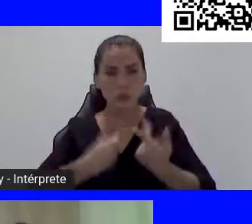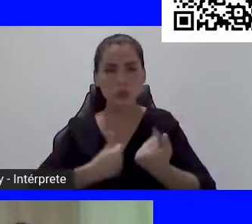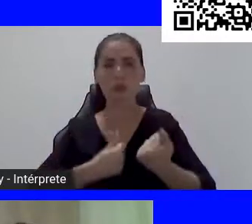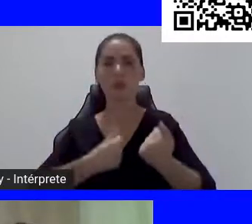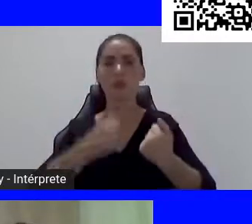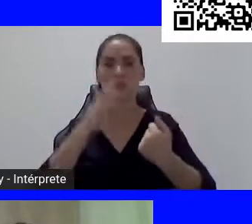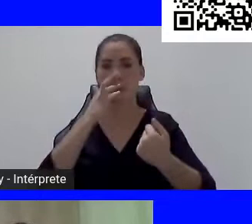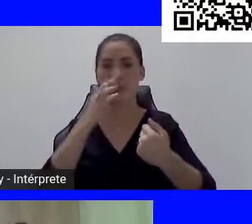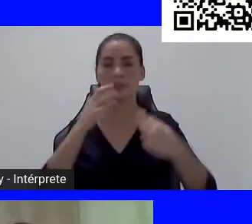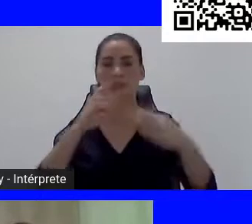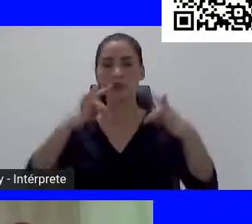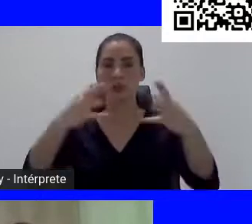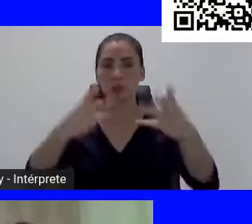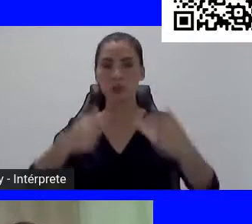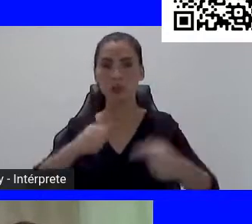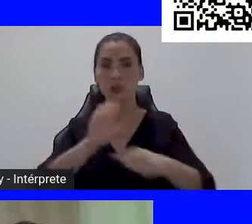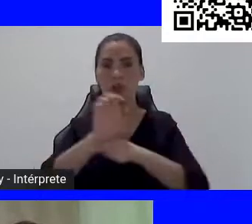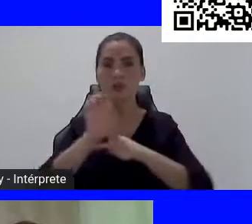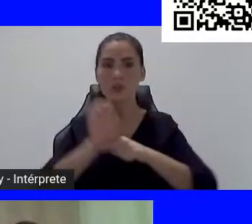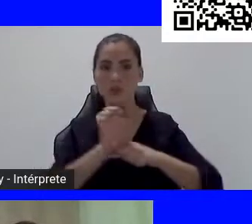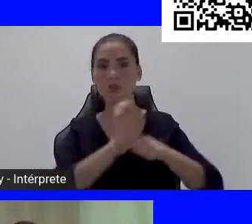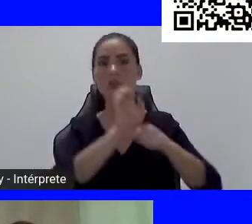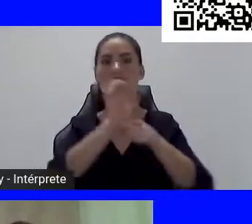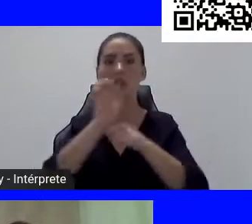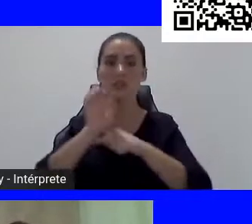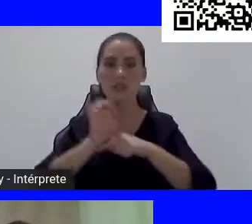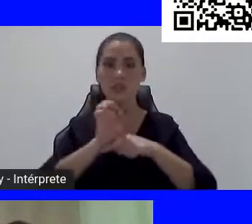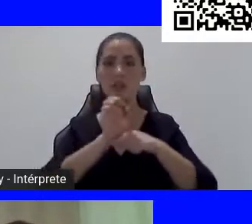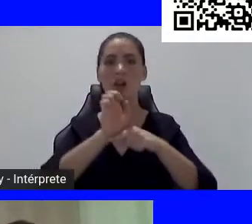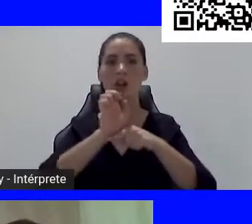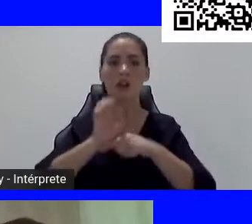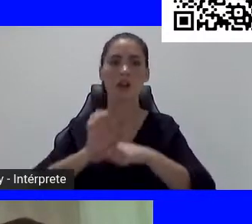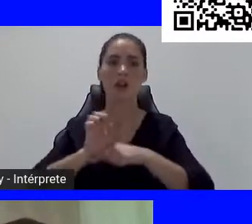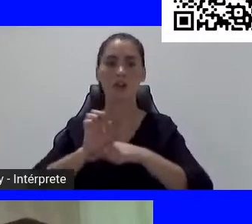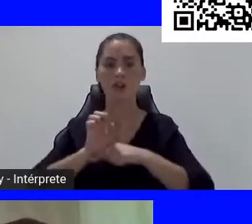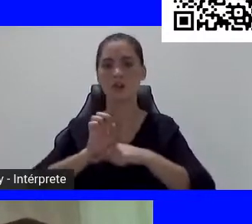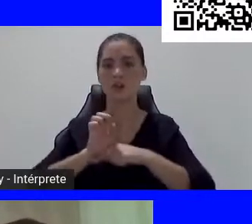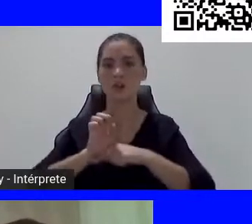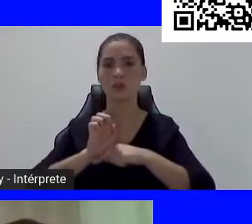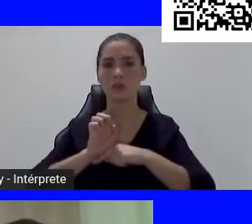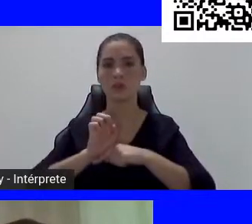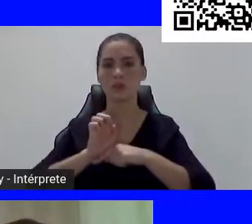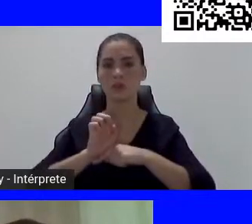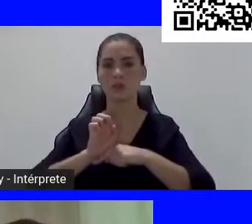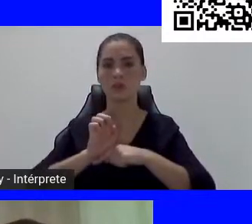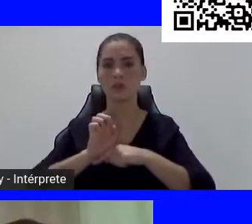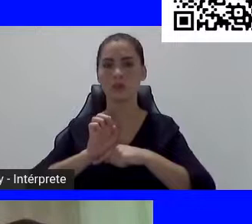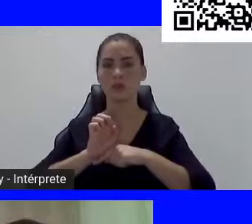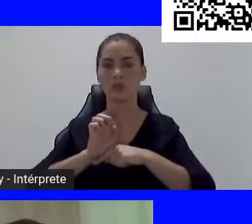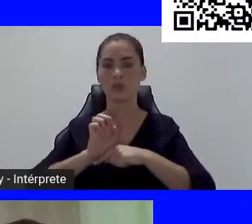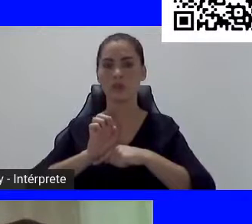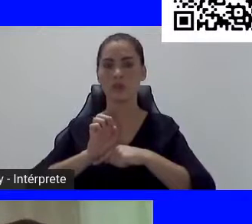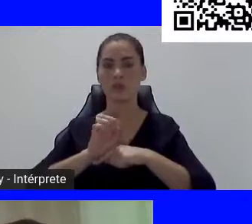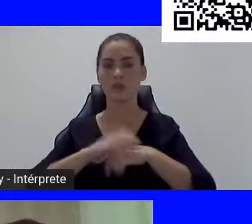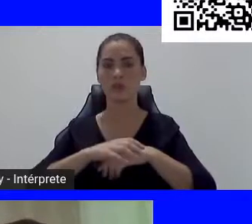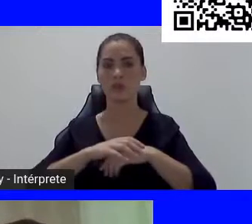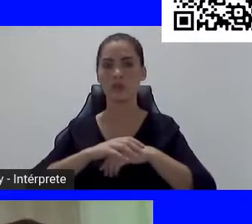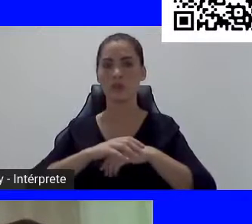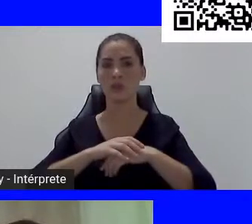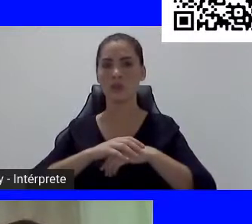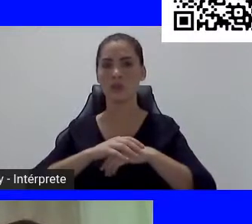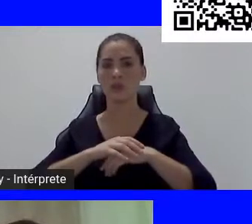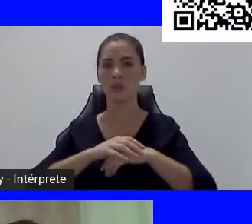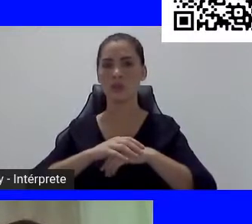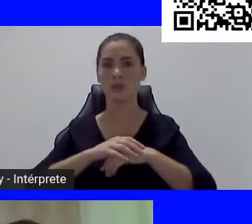contribuinte, né, em estatais que não dão resultado, desde que elas não sejam, obviamente,